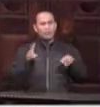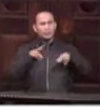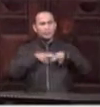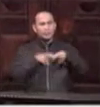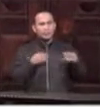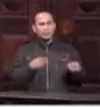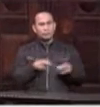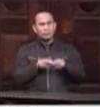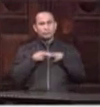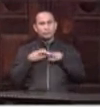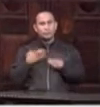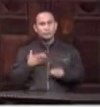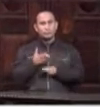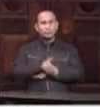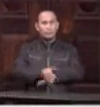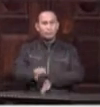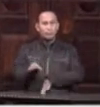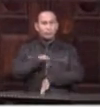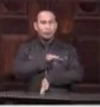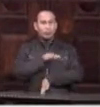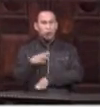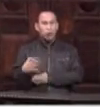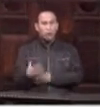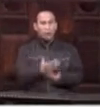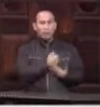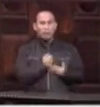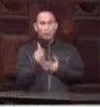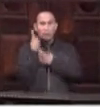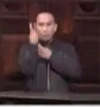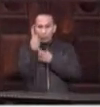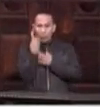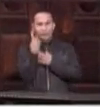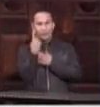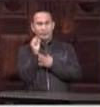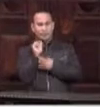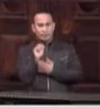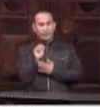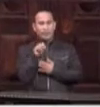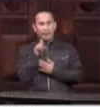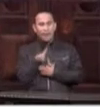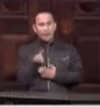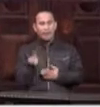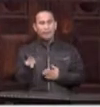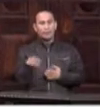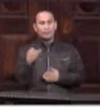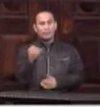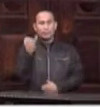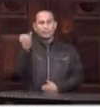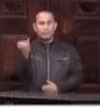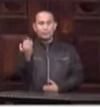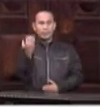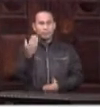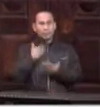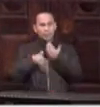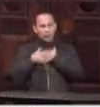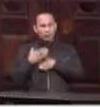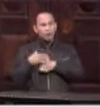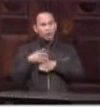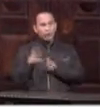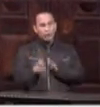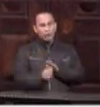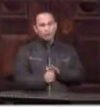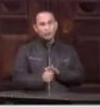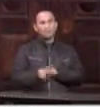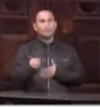numa delegacia e de lá roubar uma das peças, né, de um terreiro de candomblé que havia sido apreendido pela